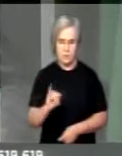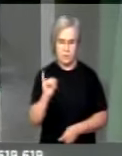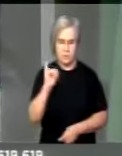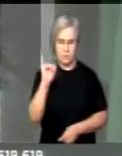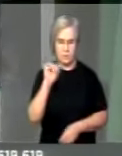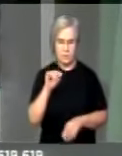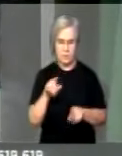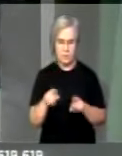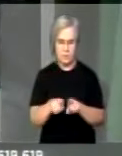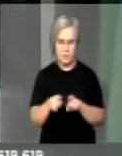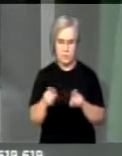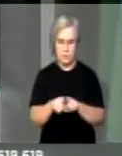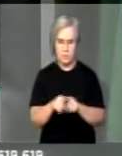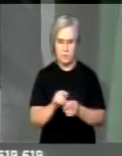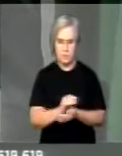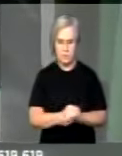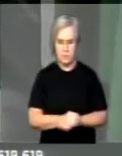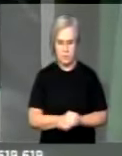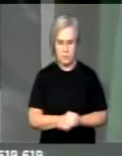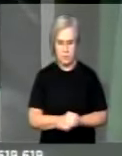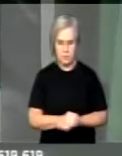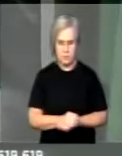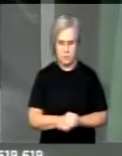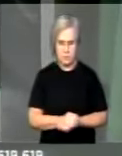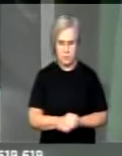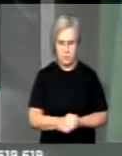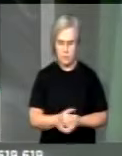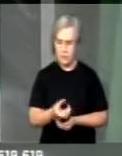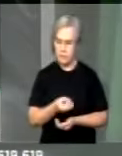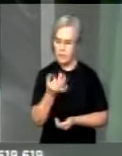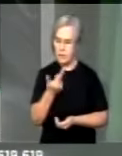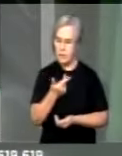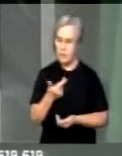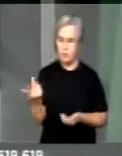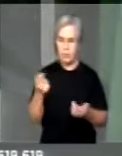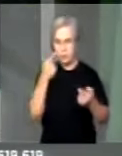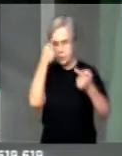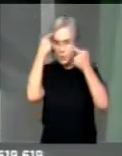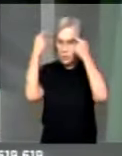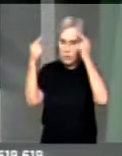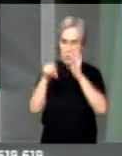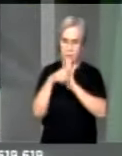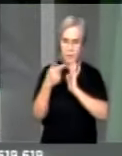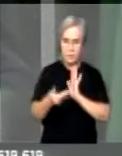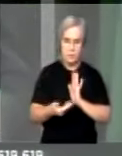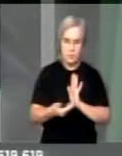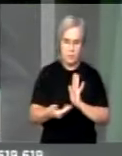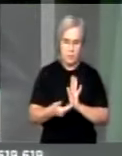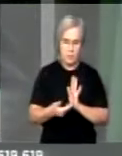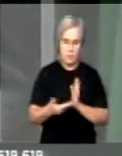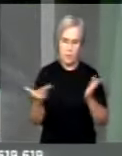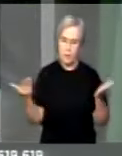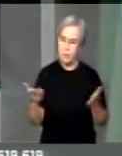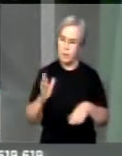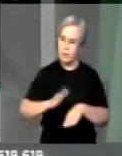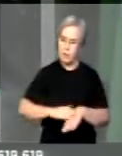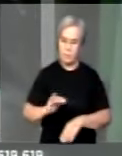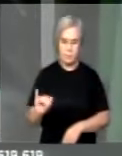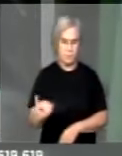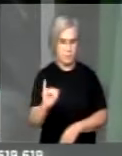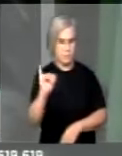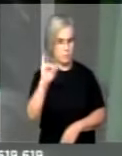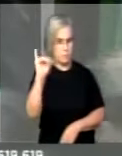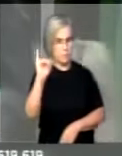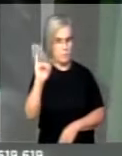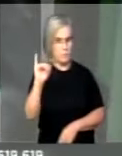outras também, o estágio visita e outras iniciativas que nós temos aqui na Câmara, mas o mais importante, que essa